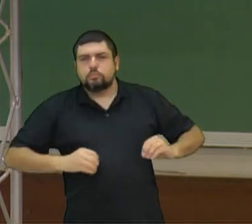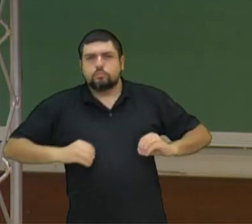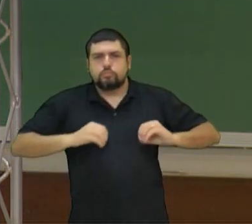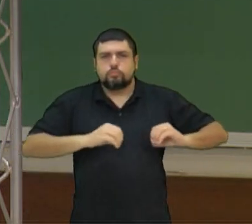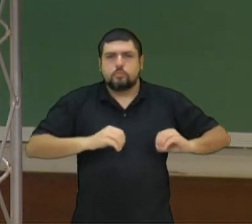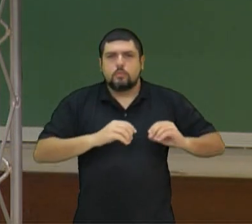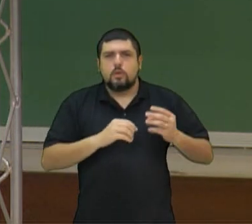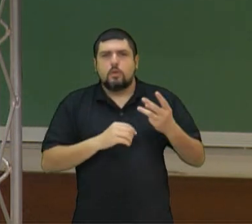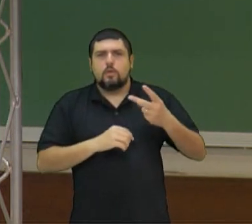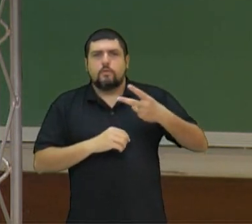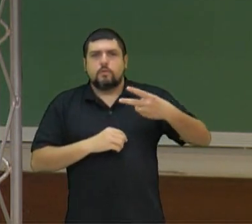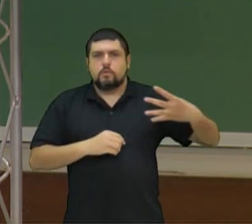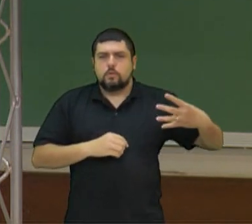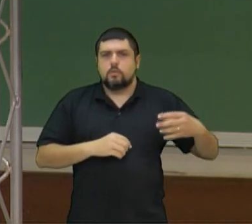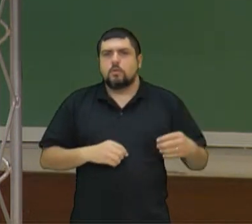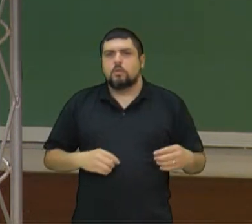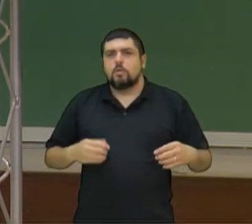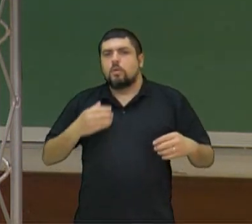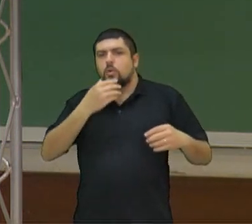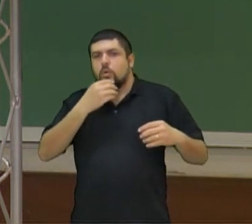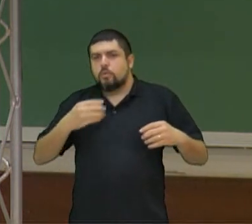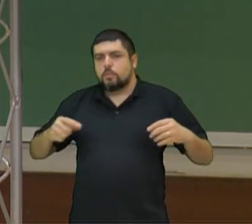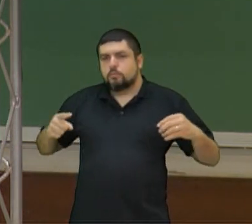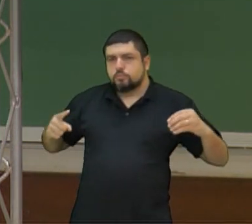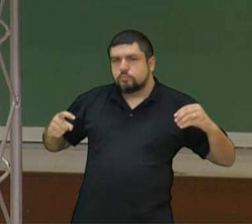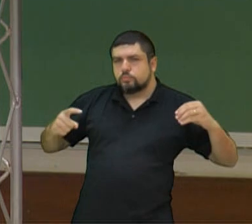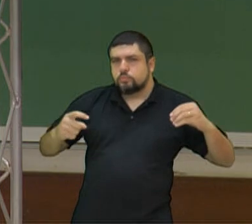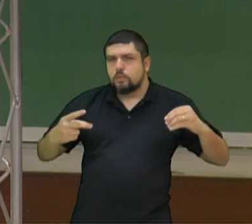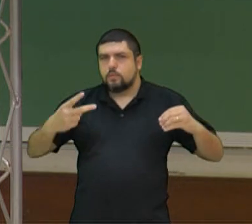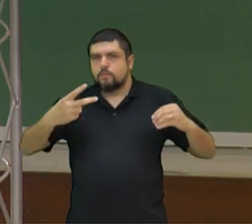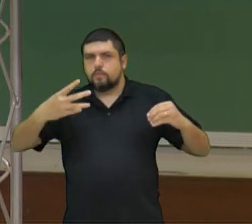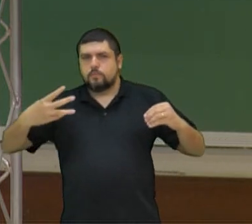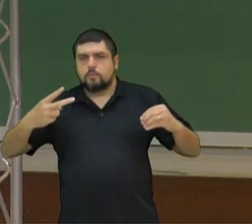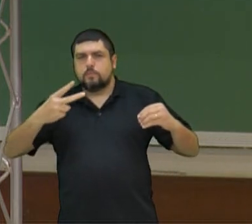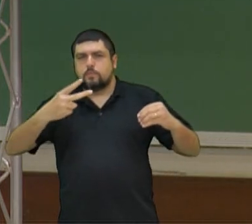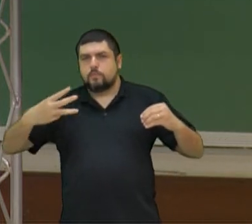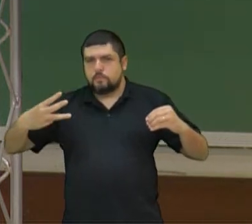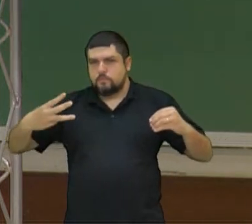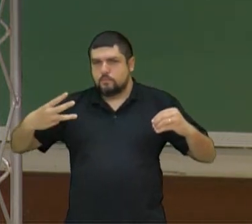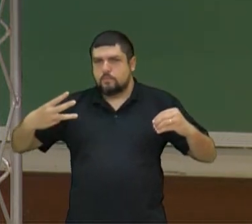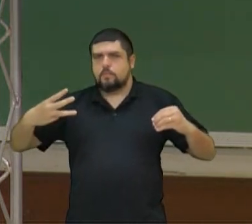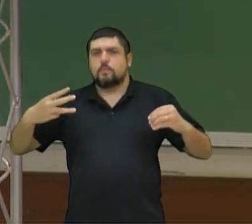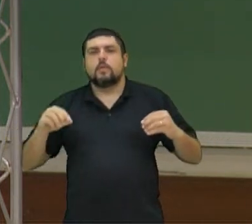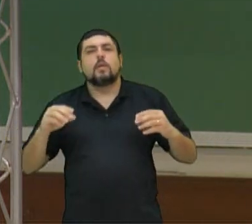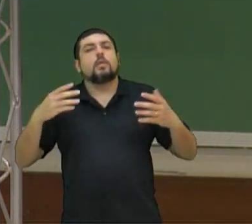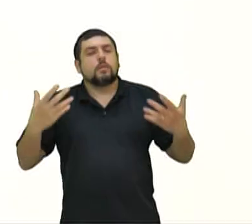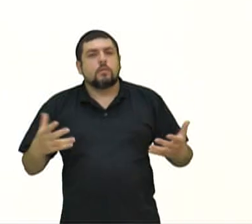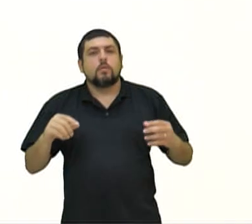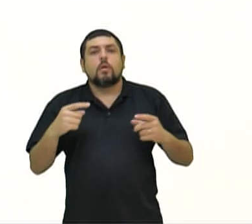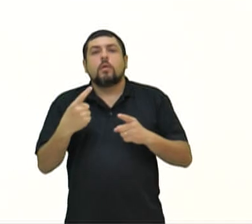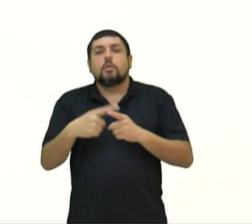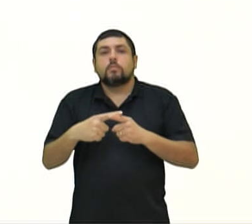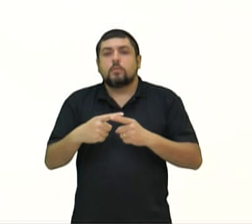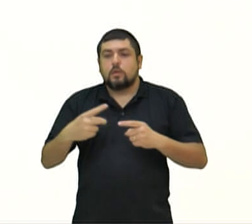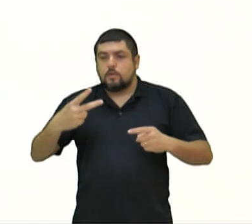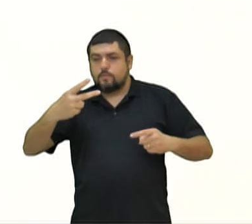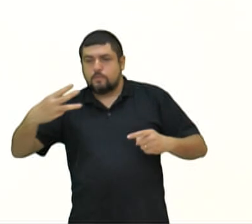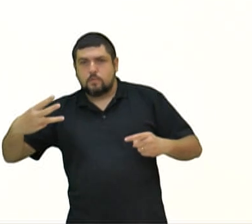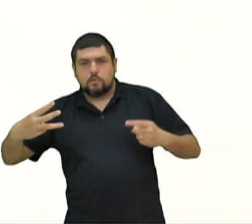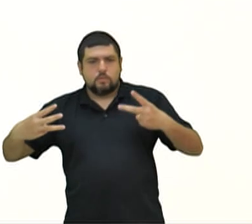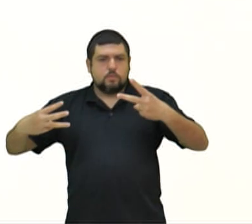de 46 o homem produz espermatozoides com 23. Essa seria a lógica, porque na hora da